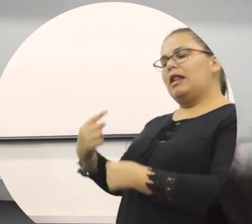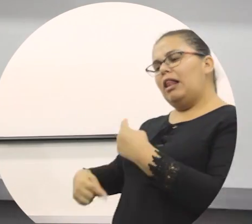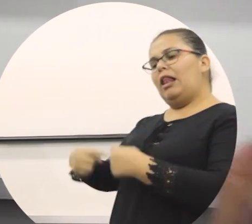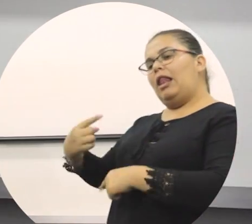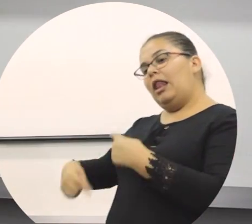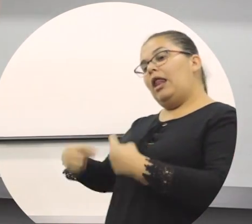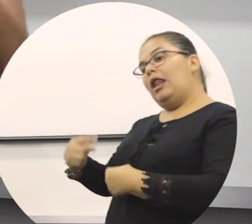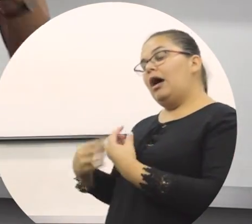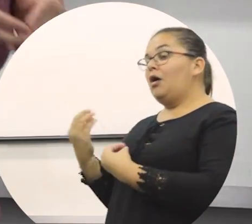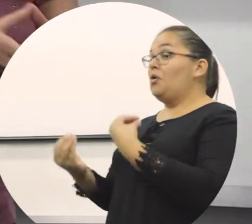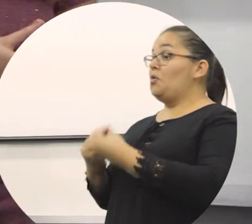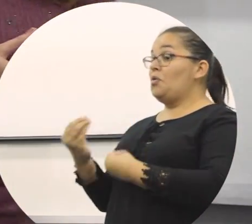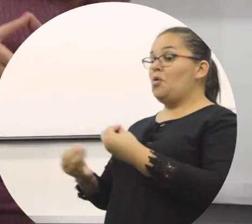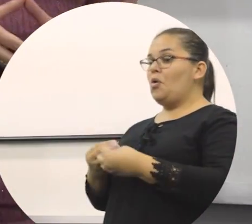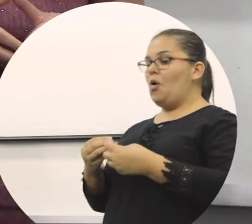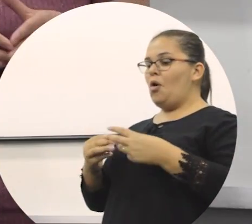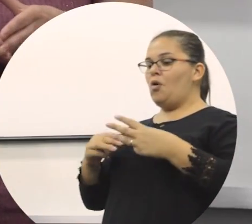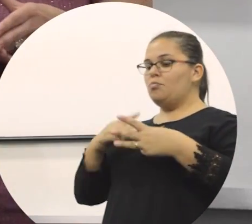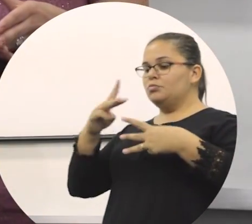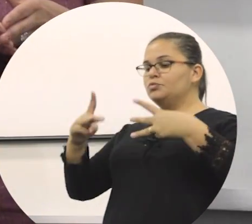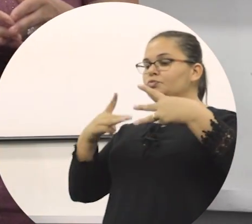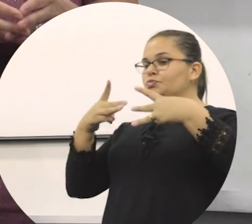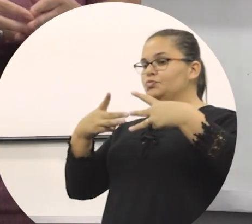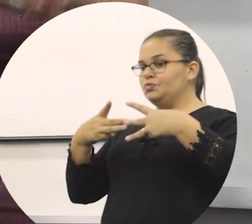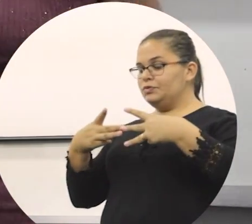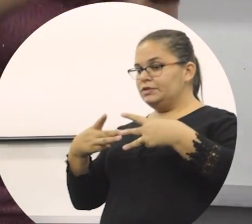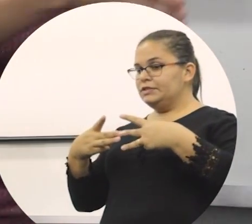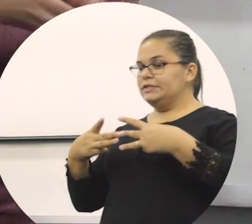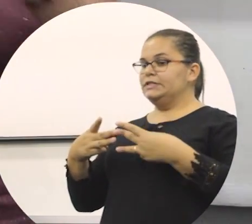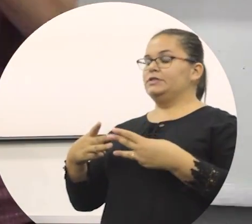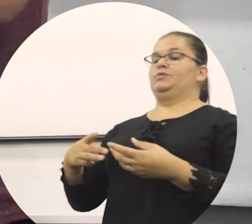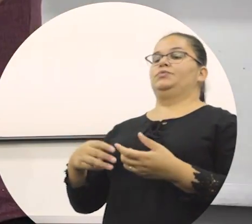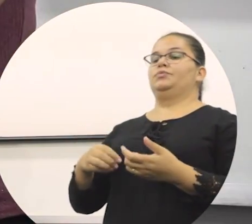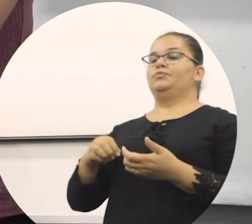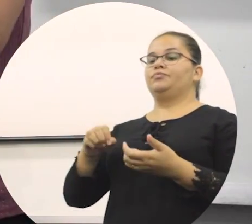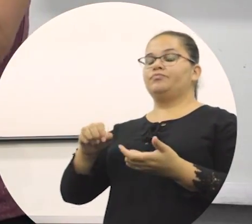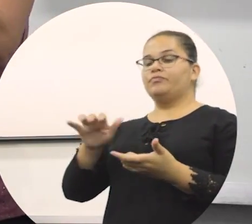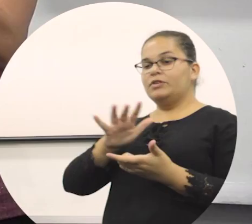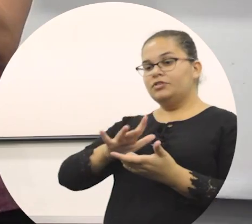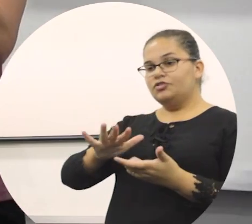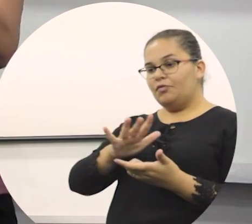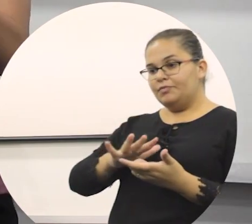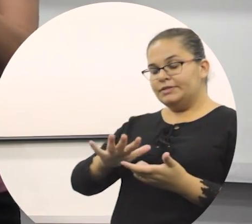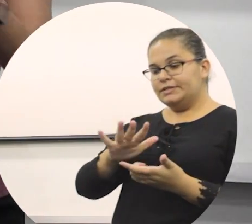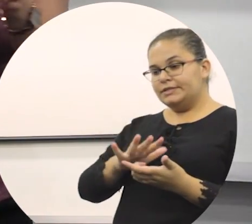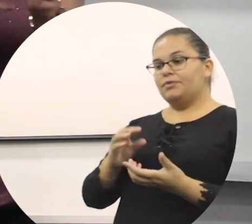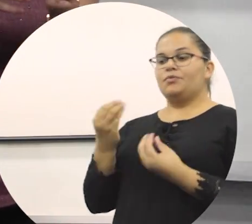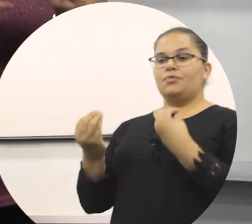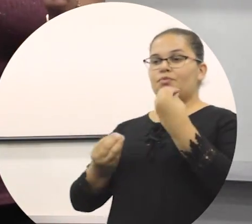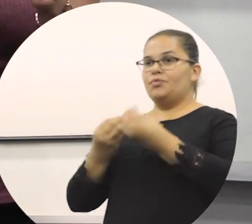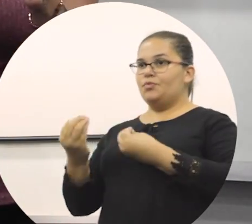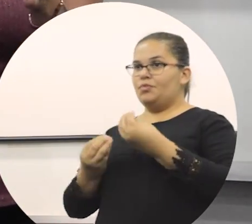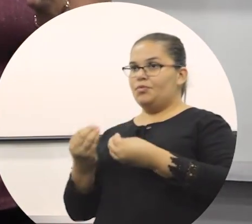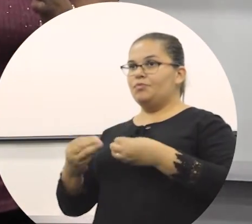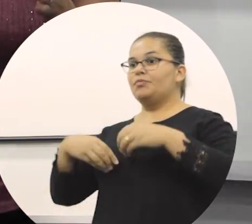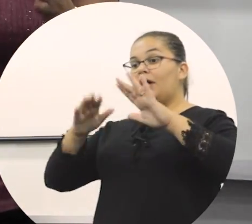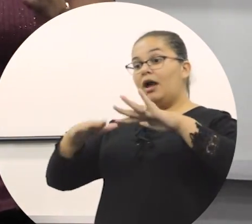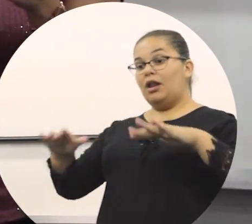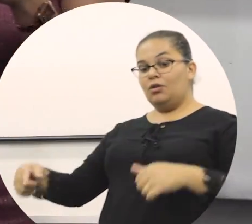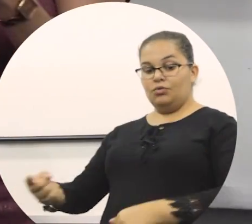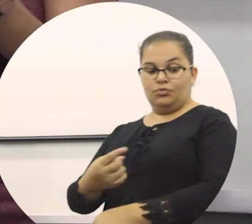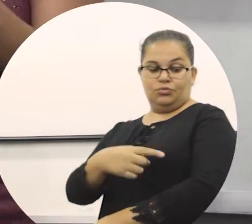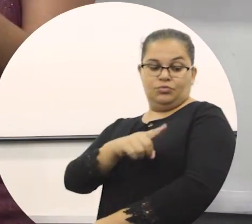que acontece no ciclo de alfabetização. O que, que acontece nesse processo? Quando o aluno entra no